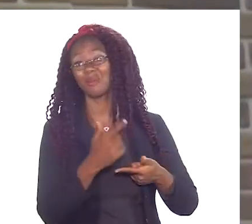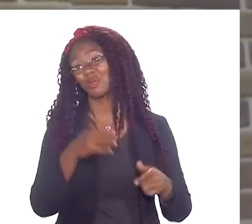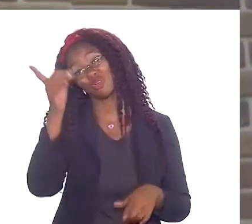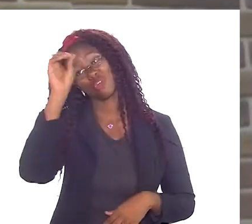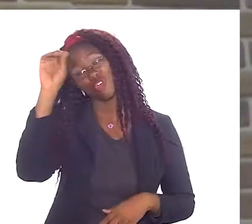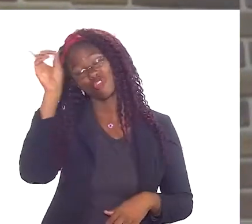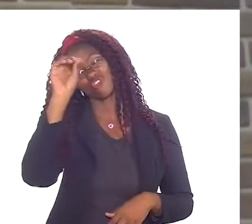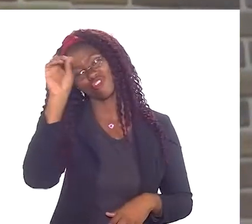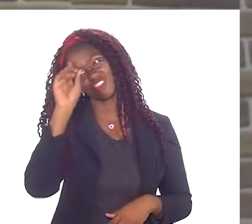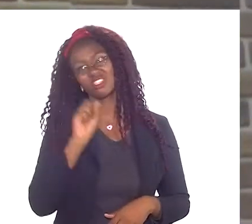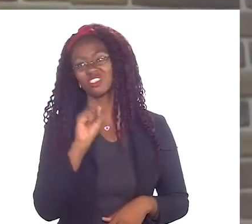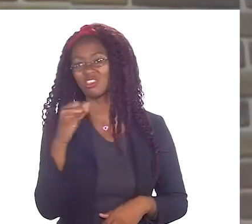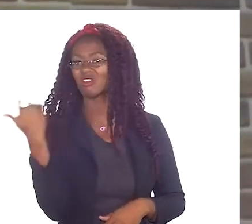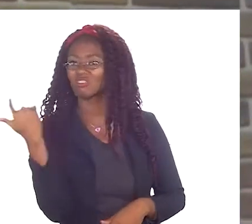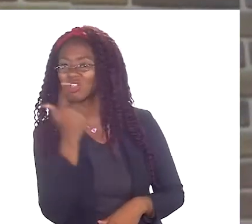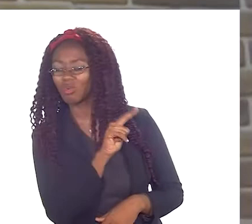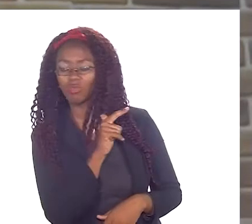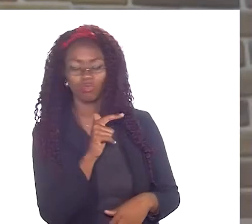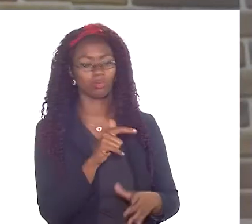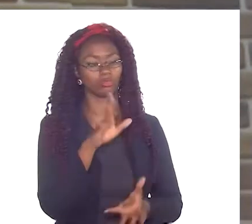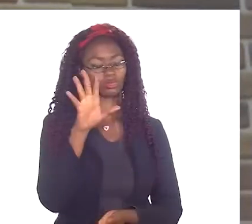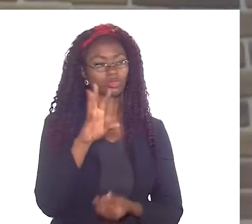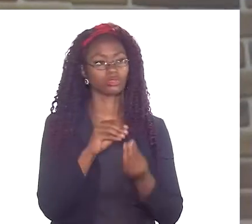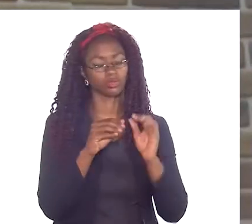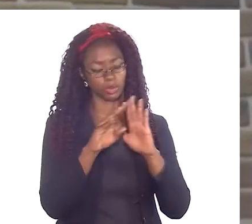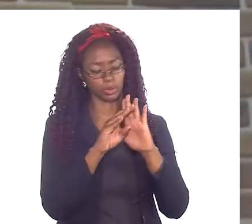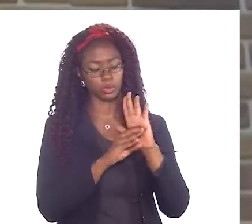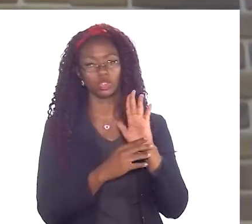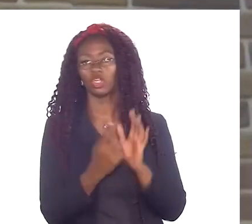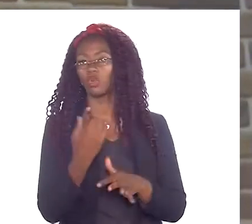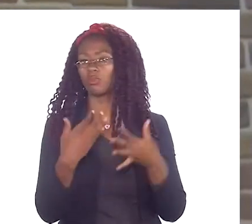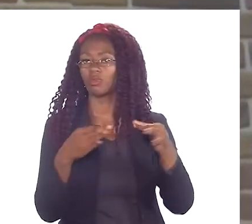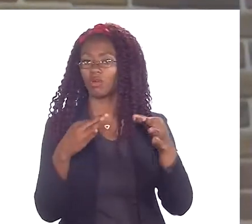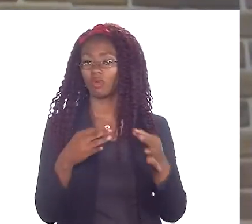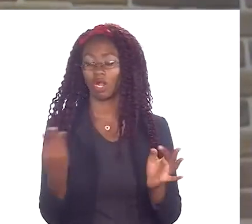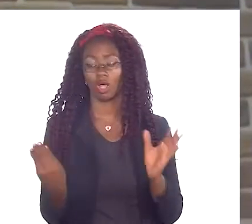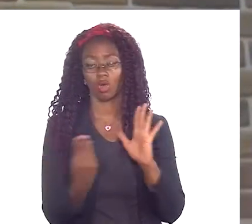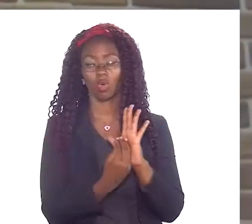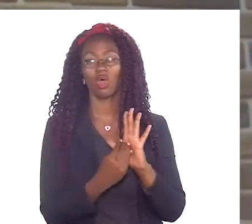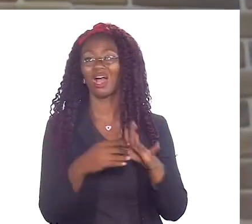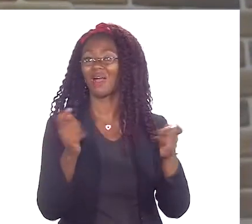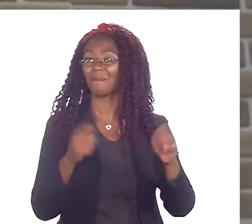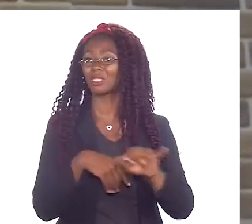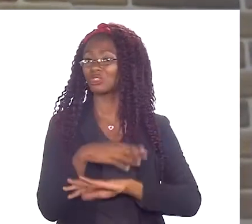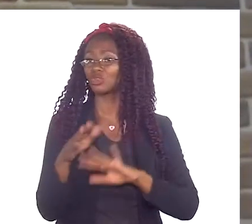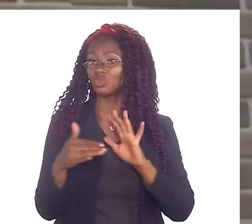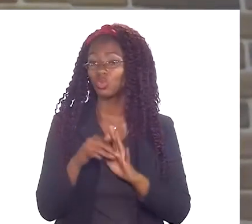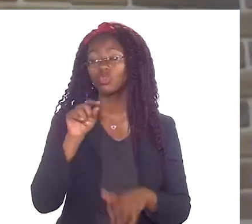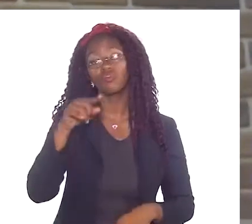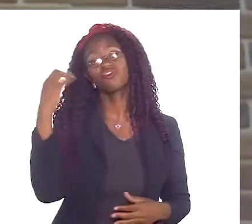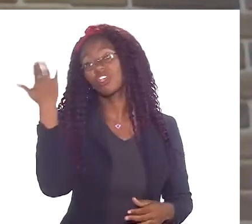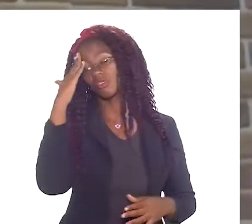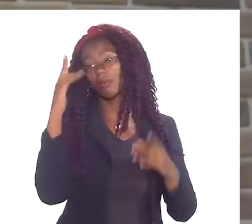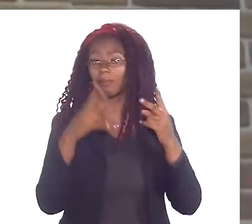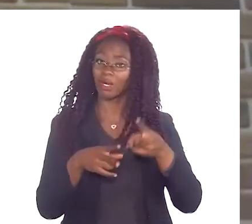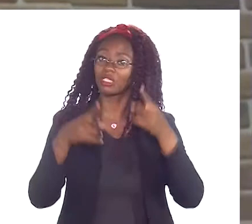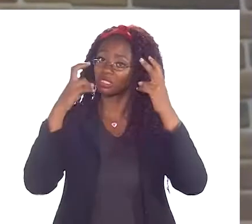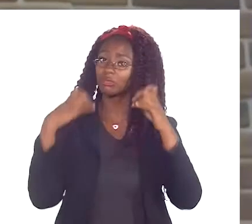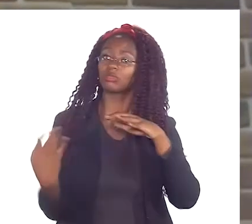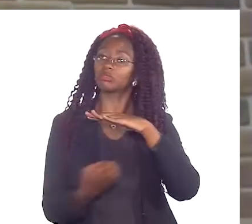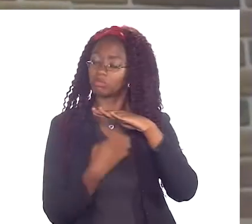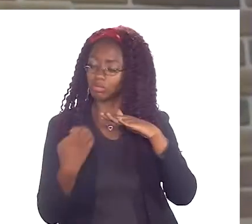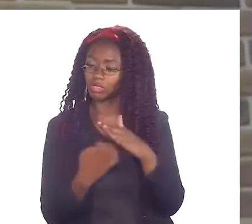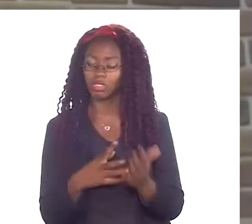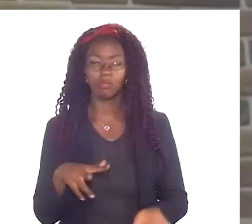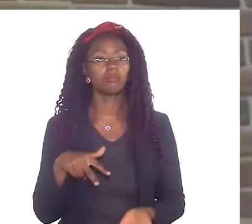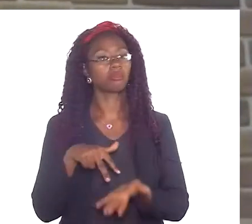emprego todos os dias. Se você consegue fazer num sumário executivo, em uma folha, colocar toda a sua capacidade, o quanto você tem fit com aquela empresa,